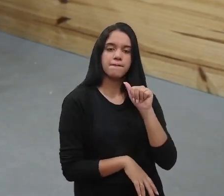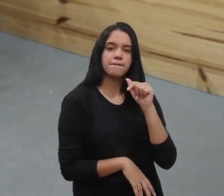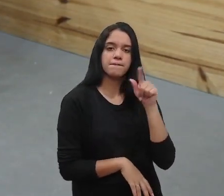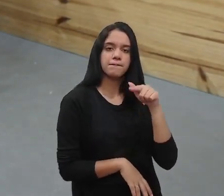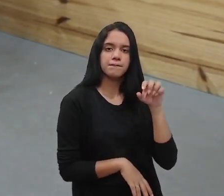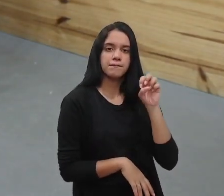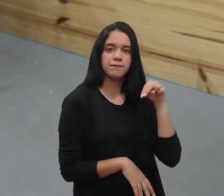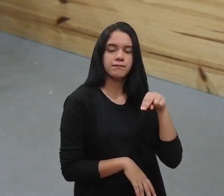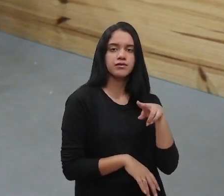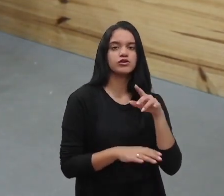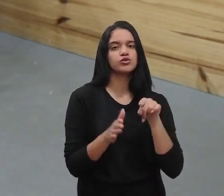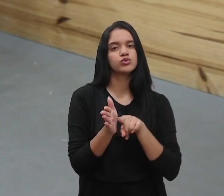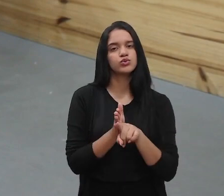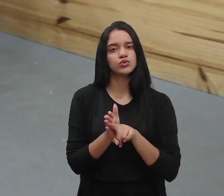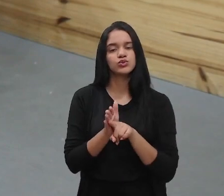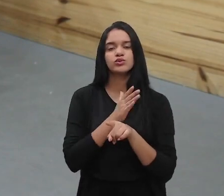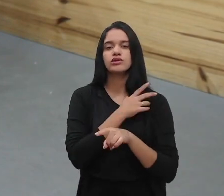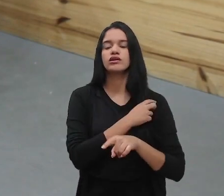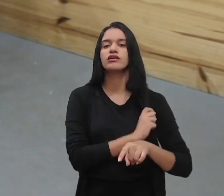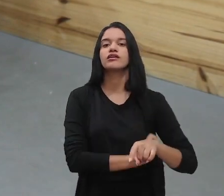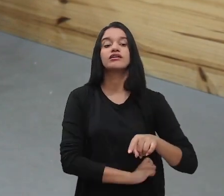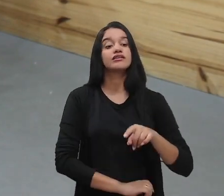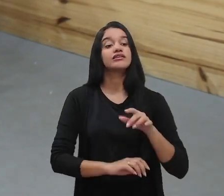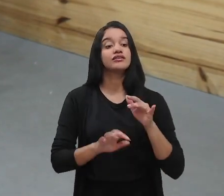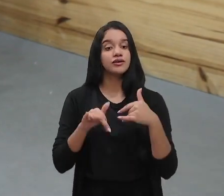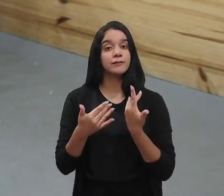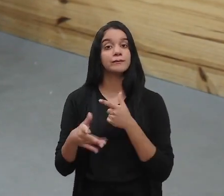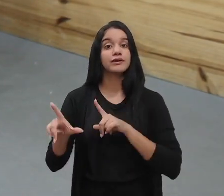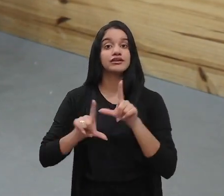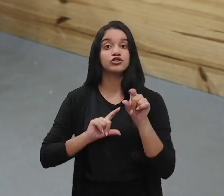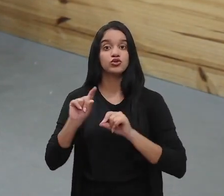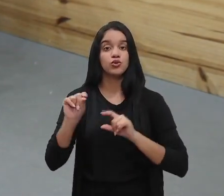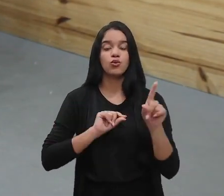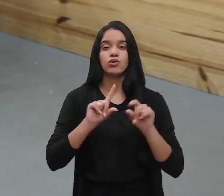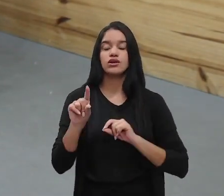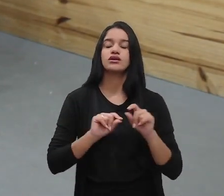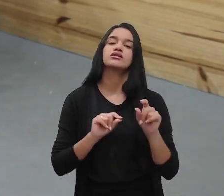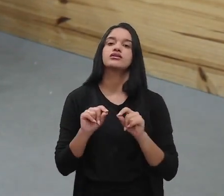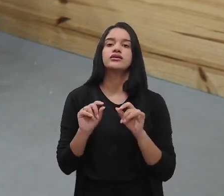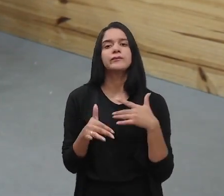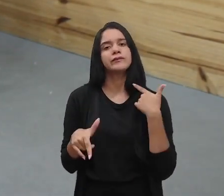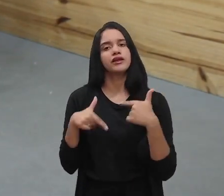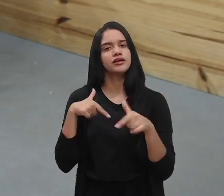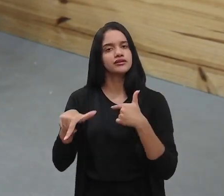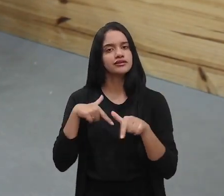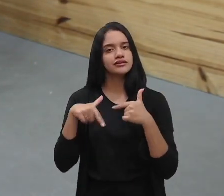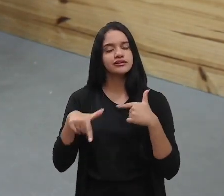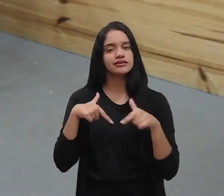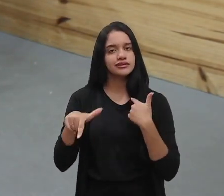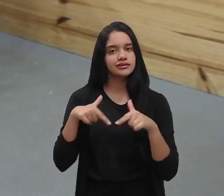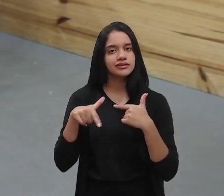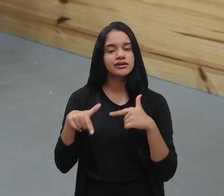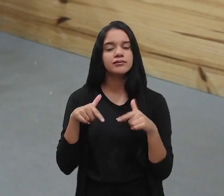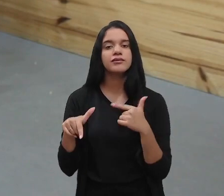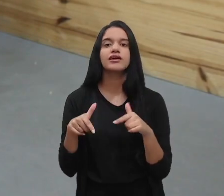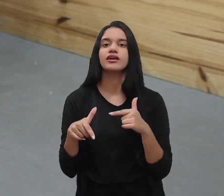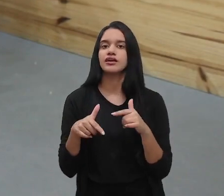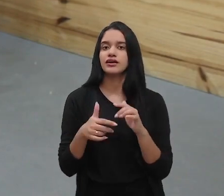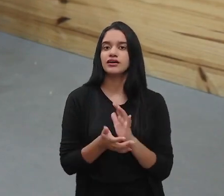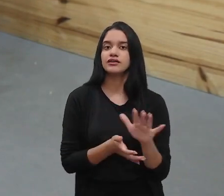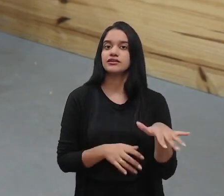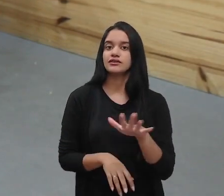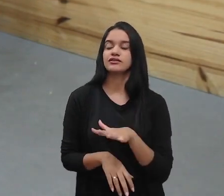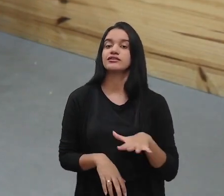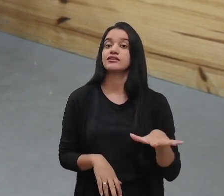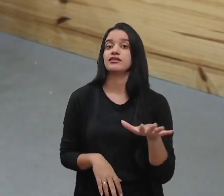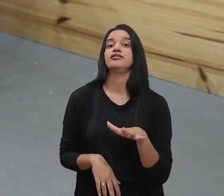de consultoria de inteligência artificial para selecionar, né, candidatos para trabalhar nas unidades